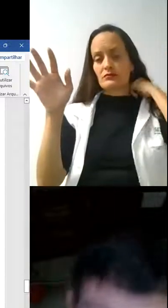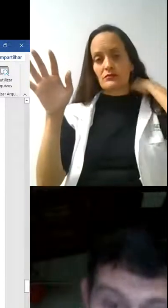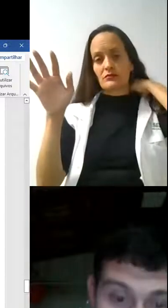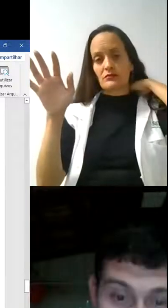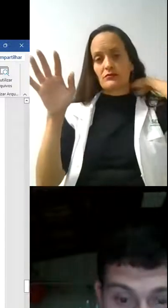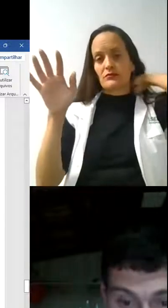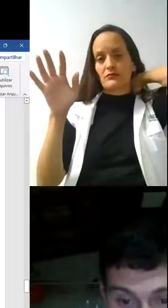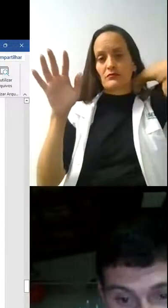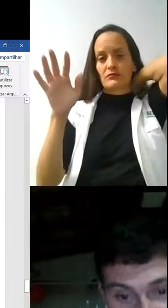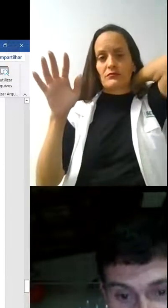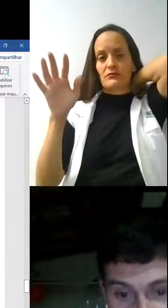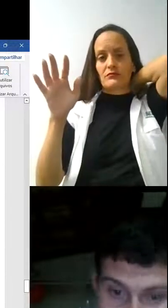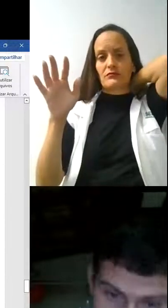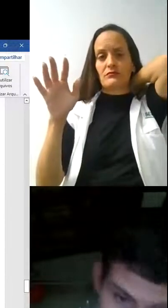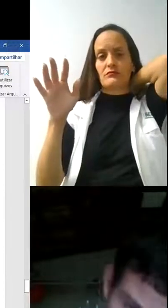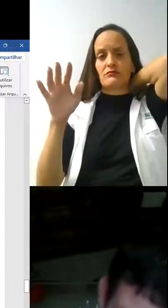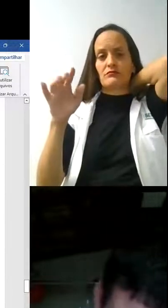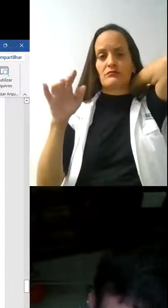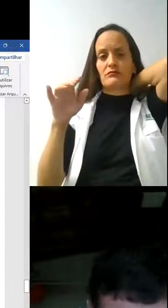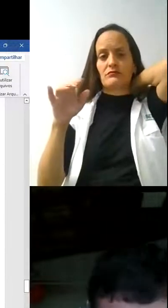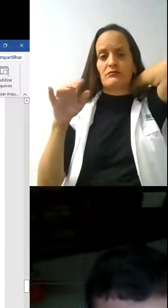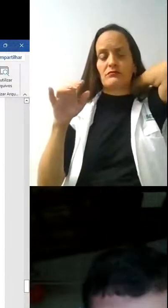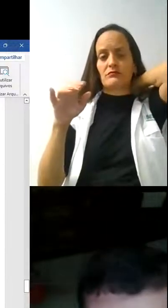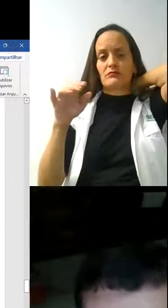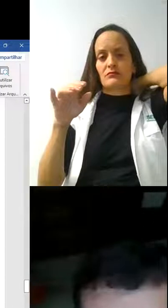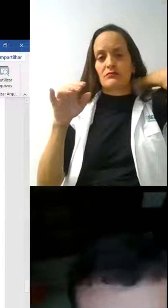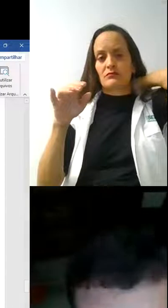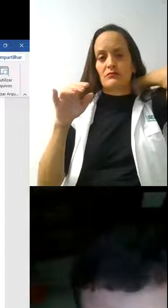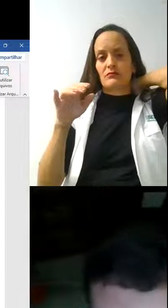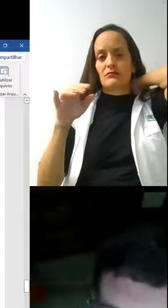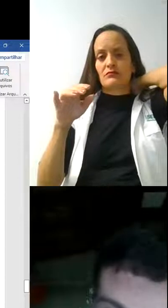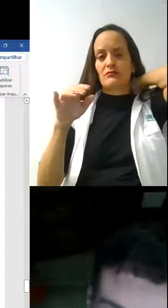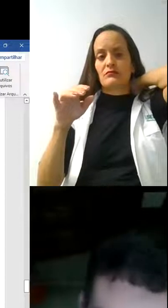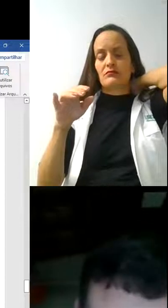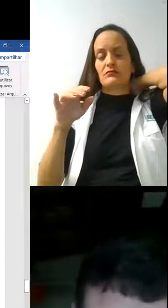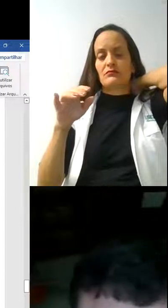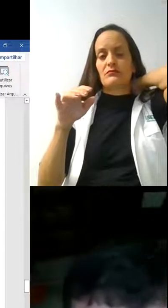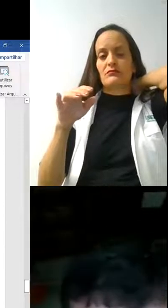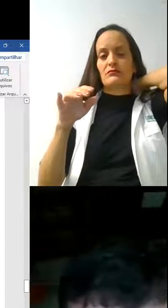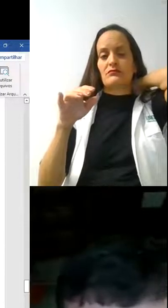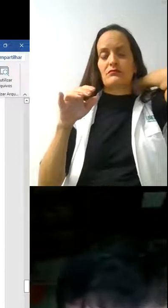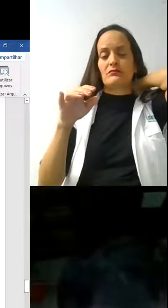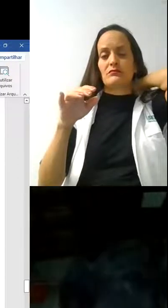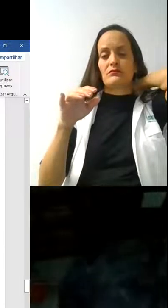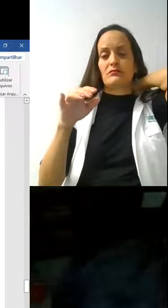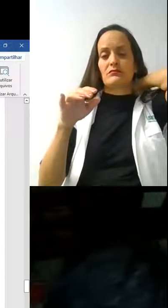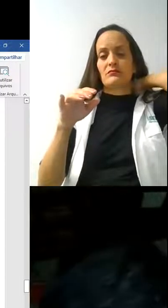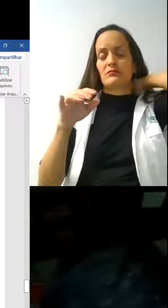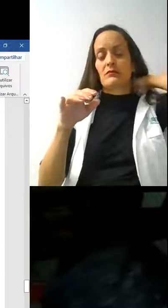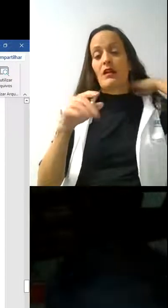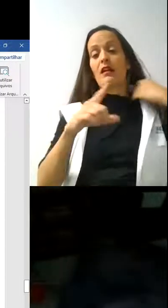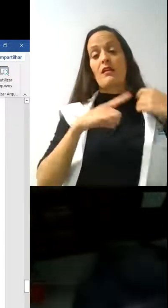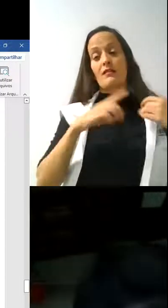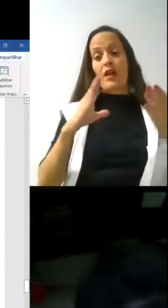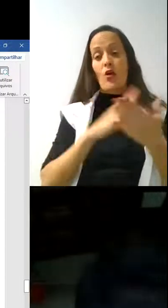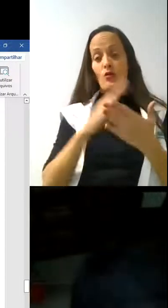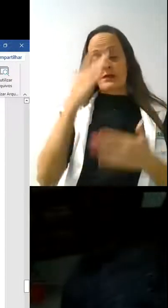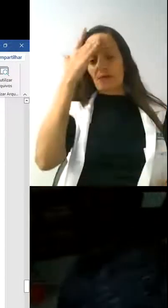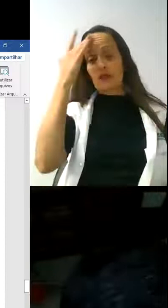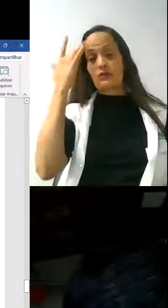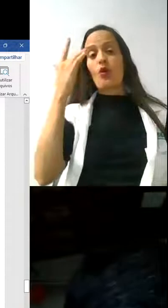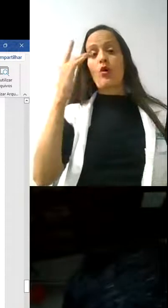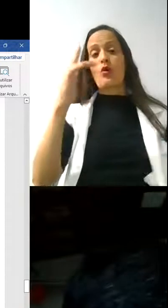Tá tranquilo, professor. Ah, Você só beleza. vai dividir primeiro pela escala e depois você vem multiplicando por